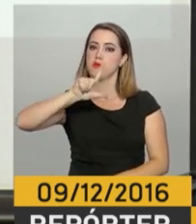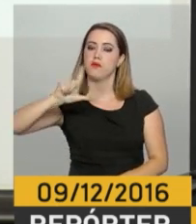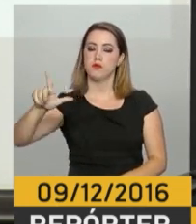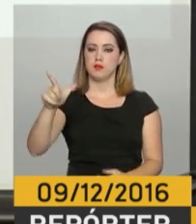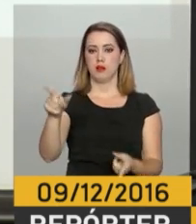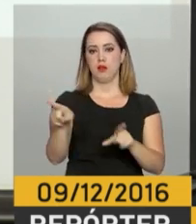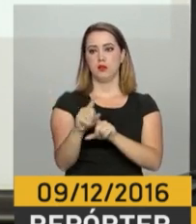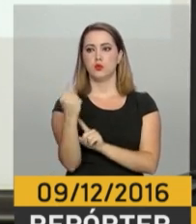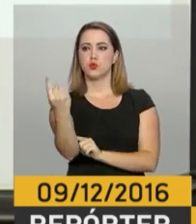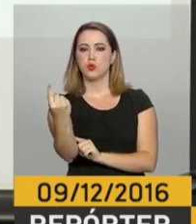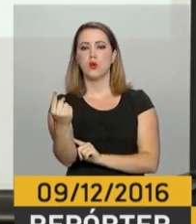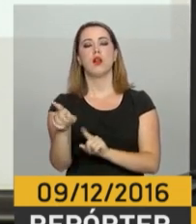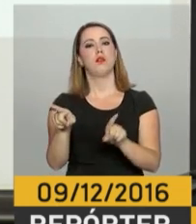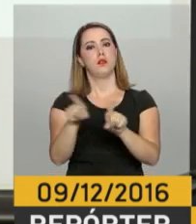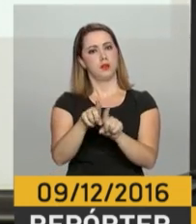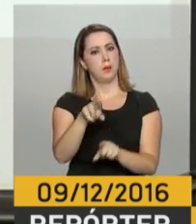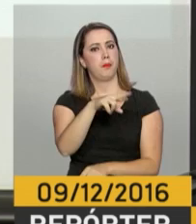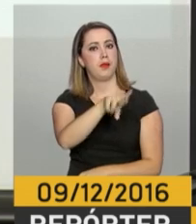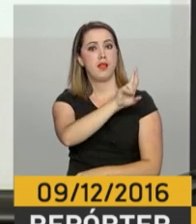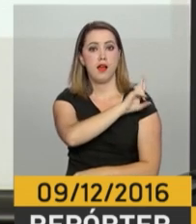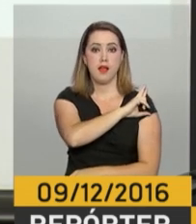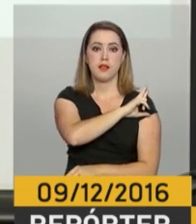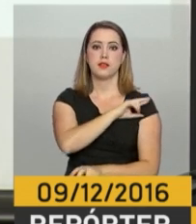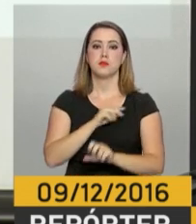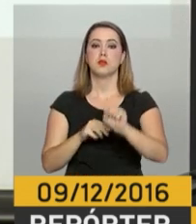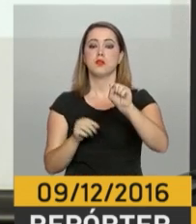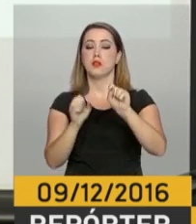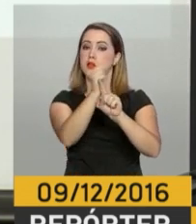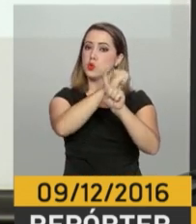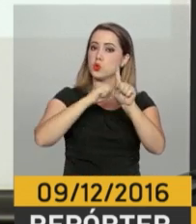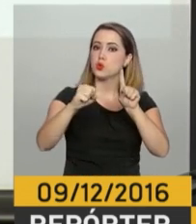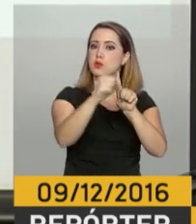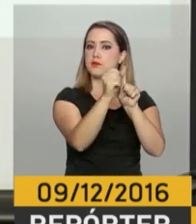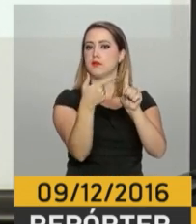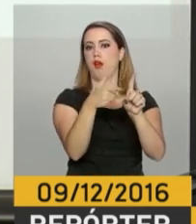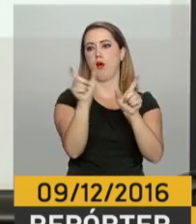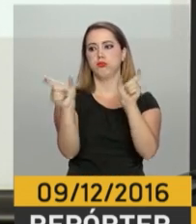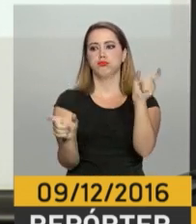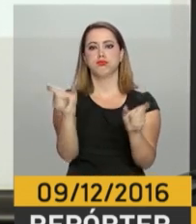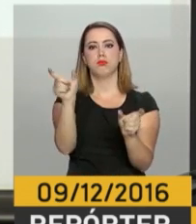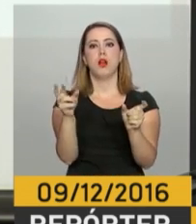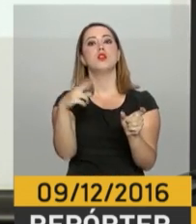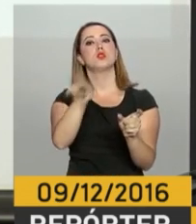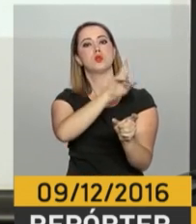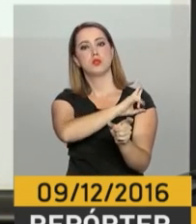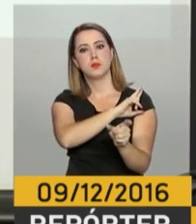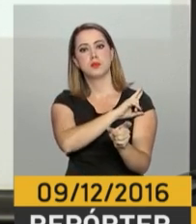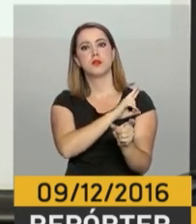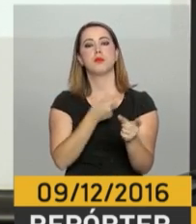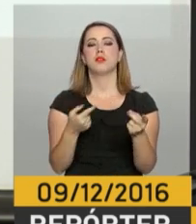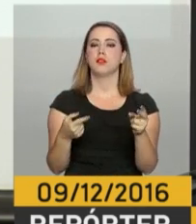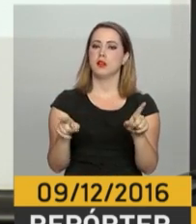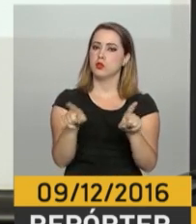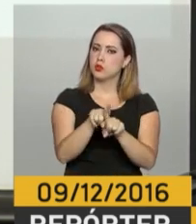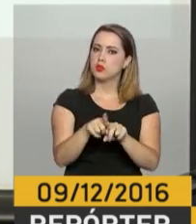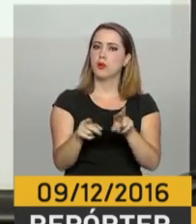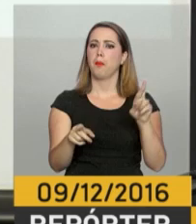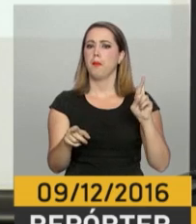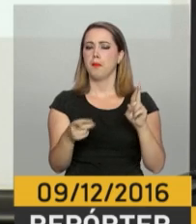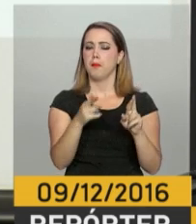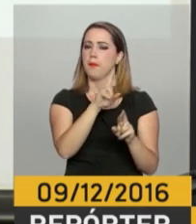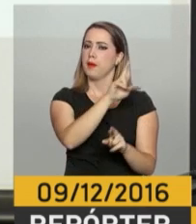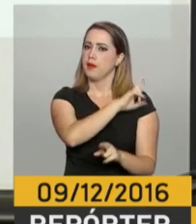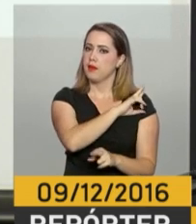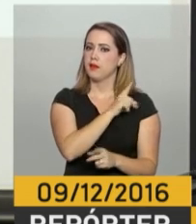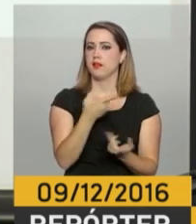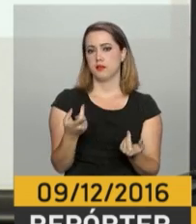a responsabilidade social de outro lado. Responsabilidade fiscal, porque nós sabemos a situação